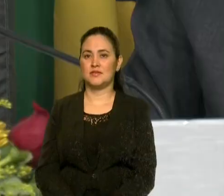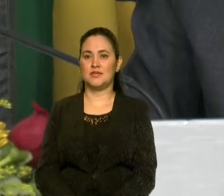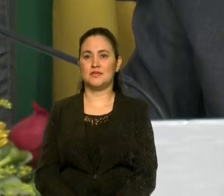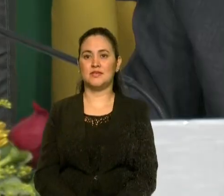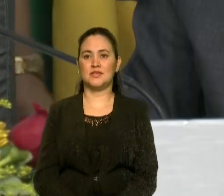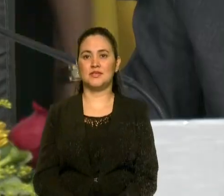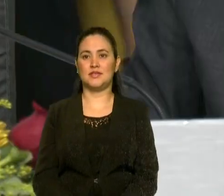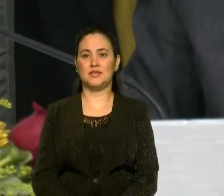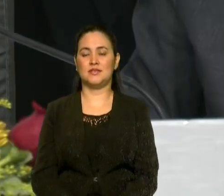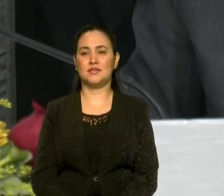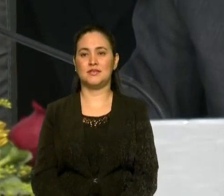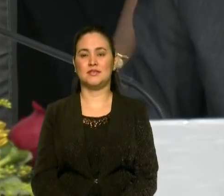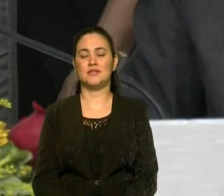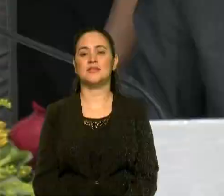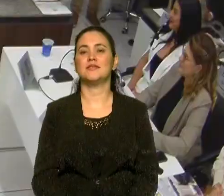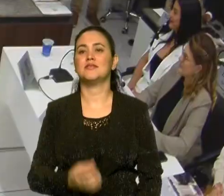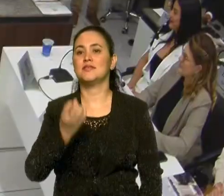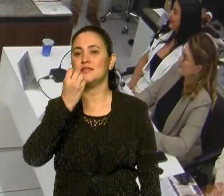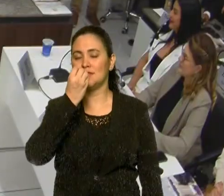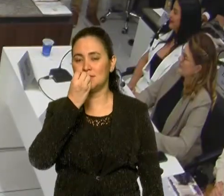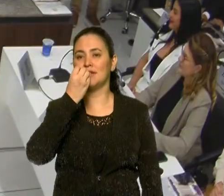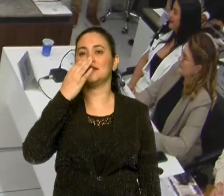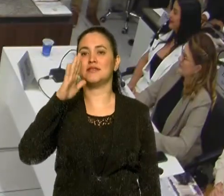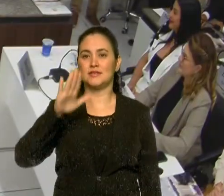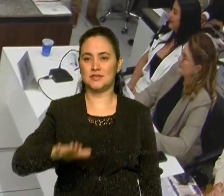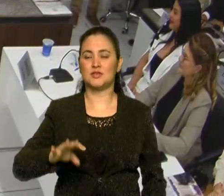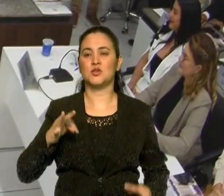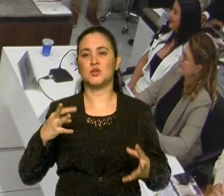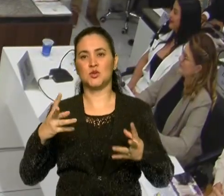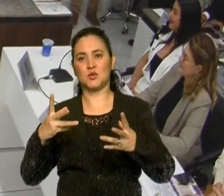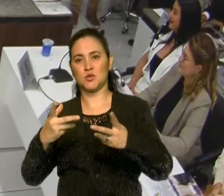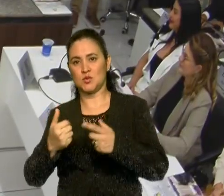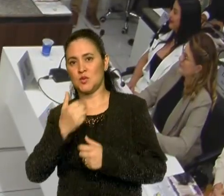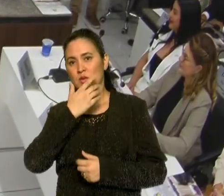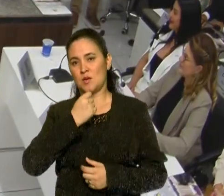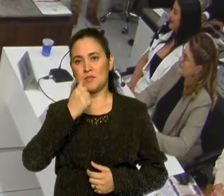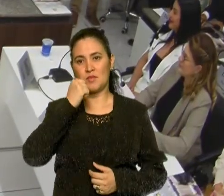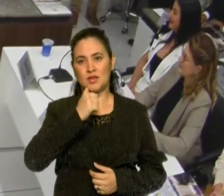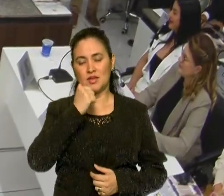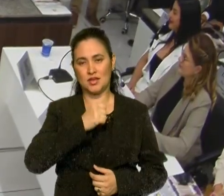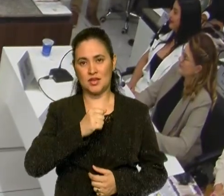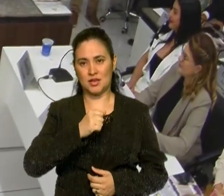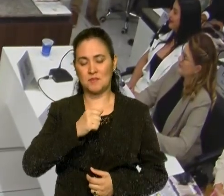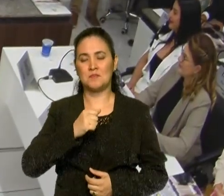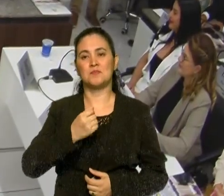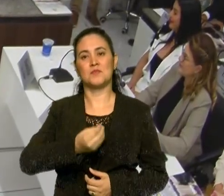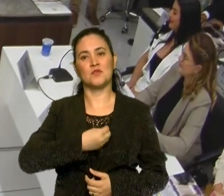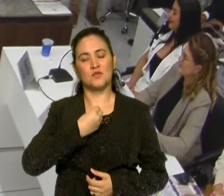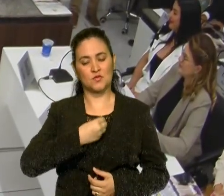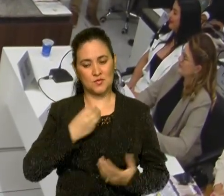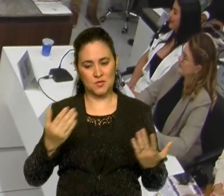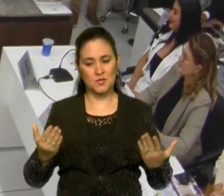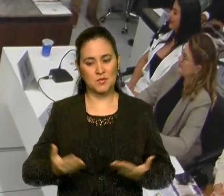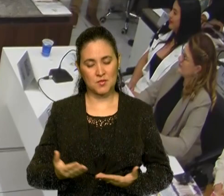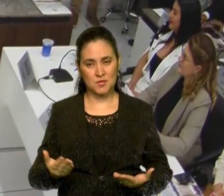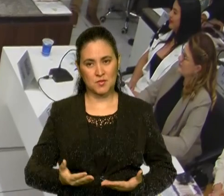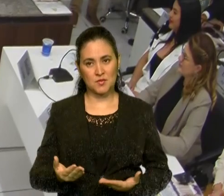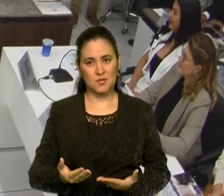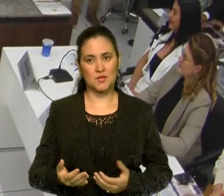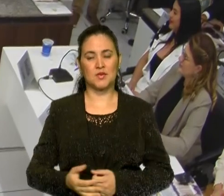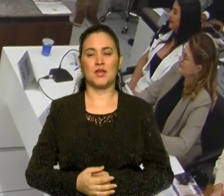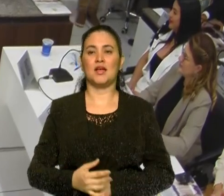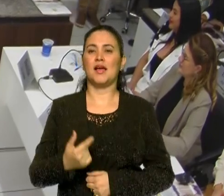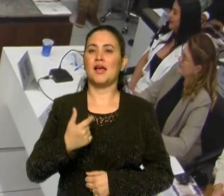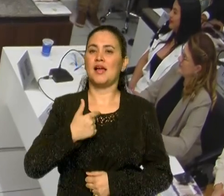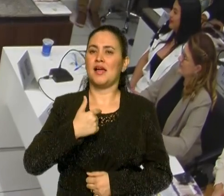fala? Bem, boa tarde a todos e todas que se encontram aqui presentes. Primeiramente, como caxiense, quero desejar